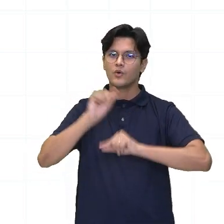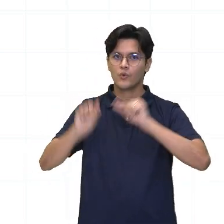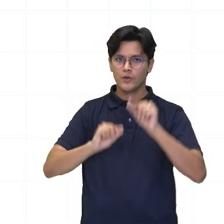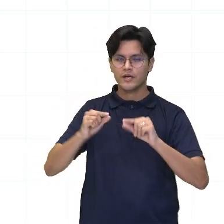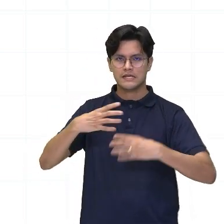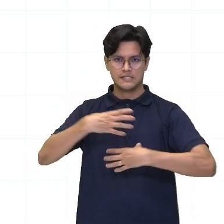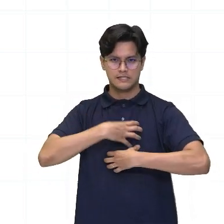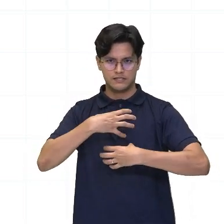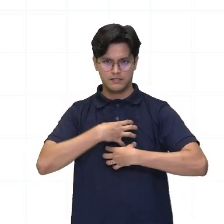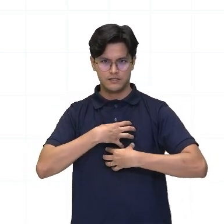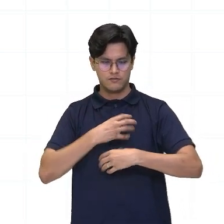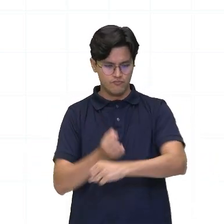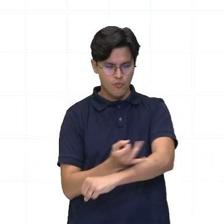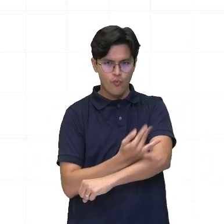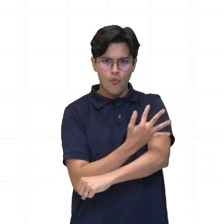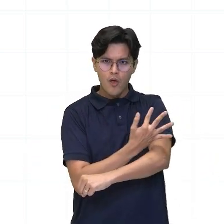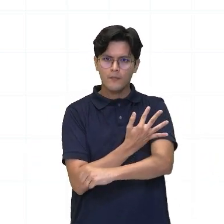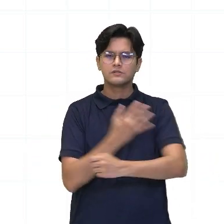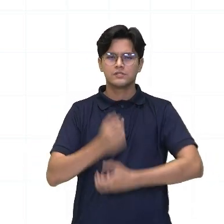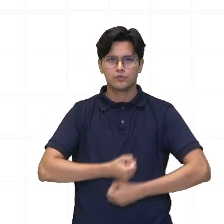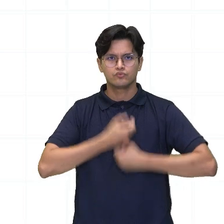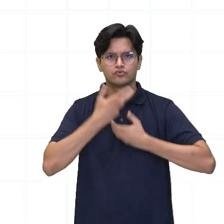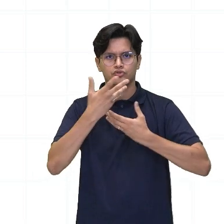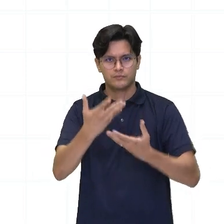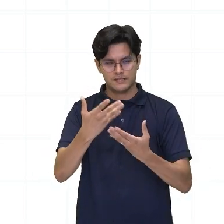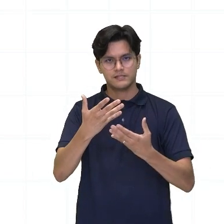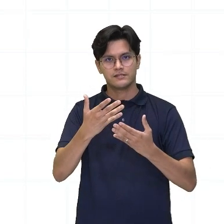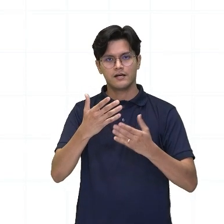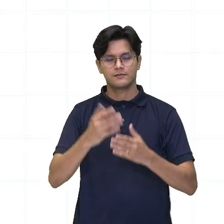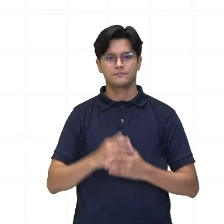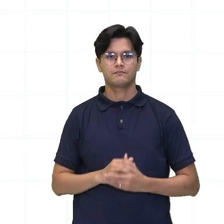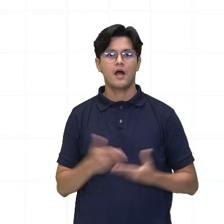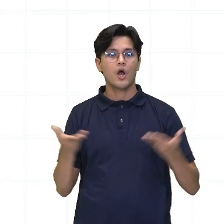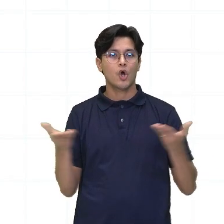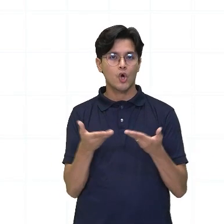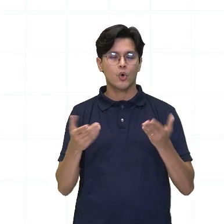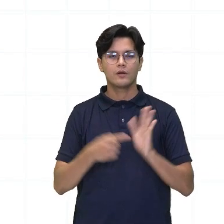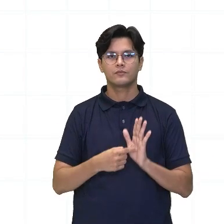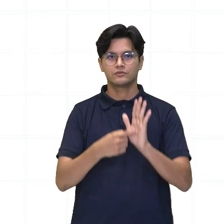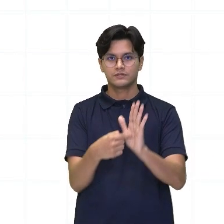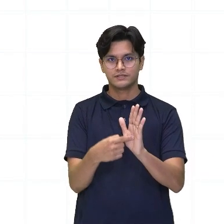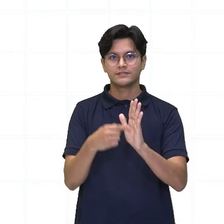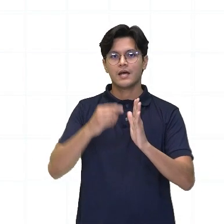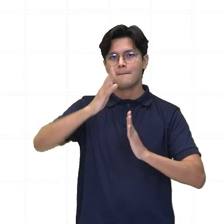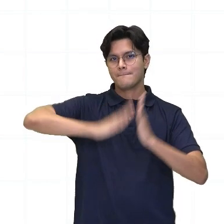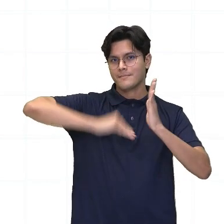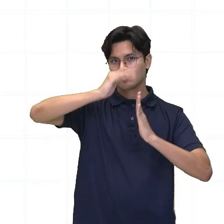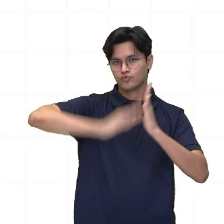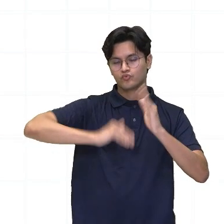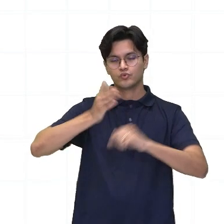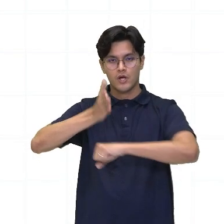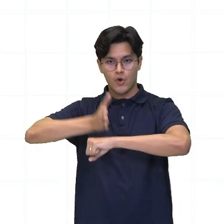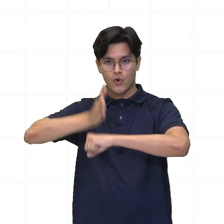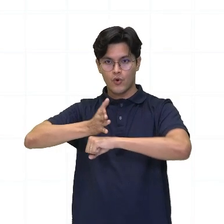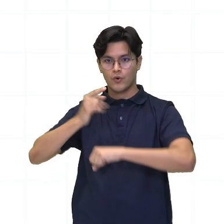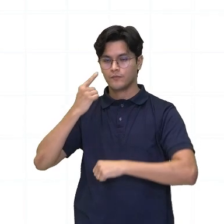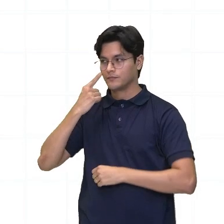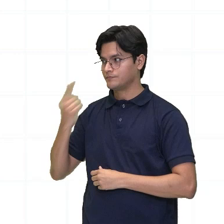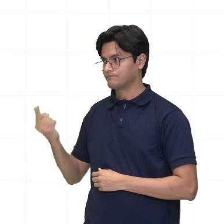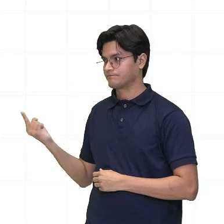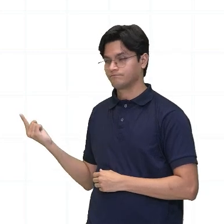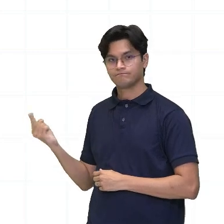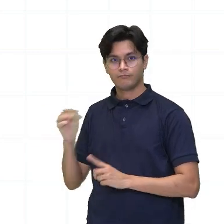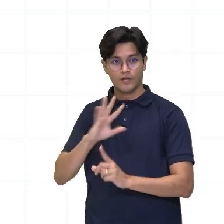sensibilidade. Vamos agora mostrar uma pintura moderna. Então, aí nós temos a arte abstrata.